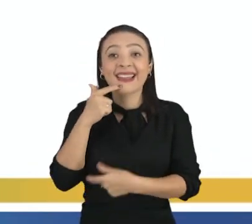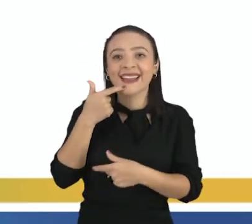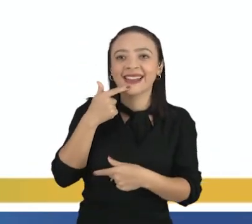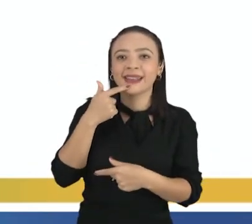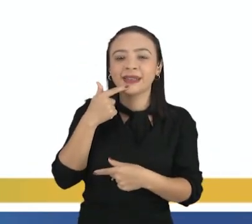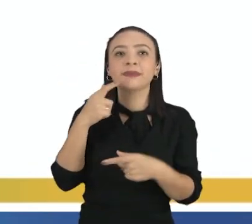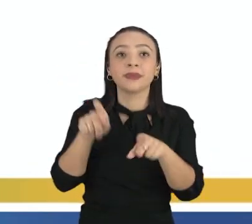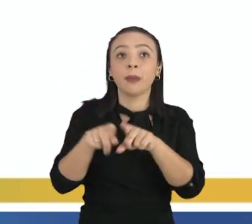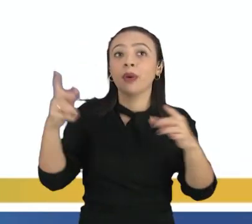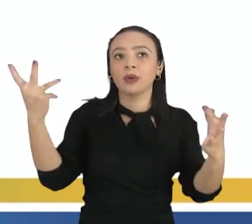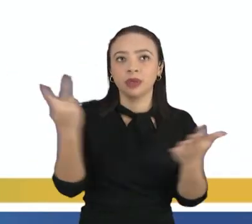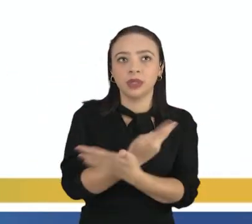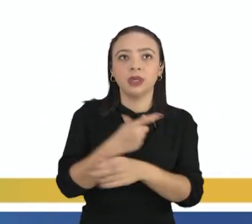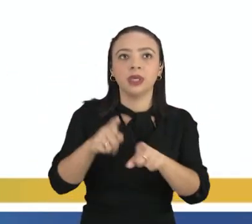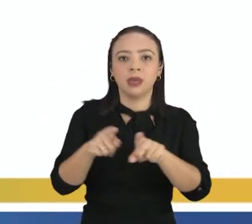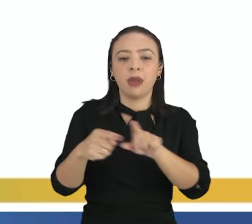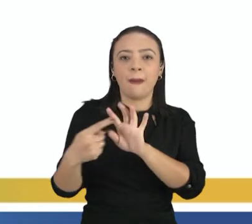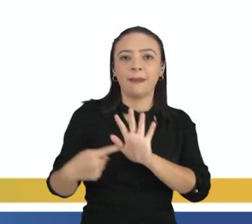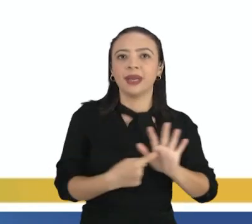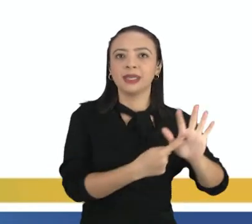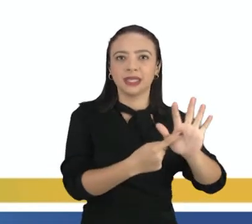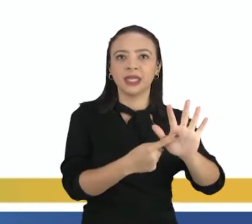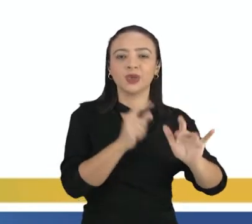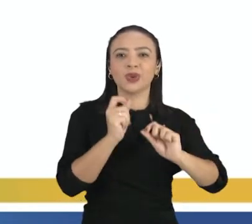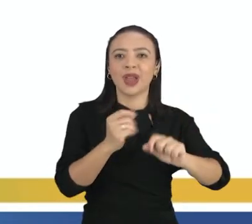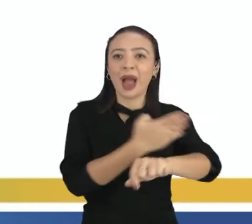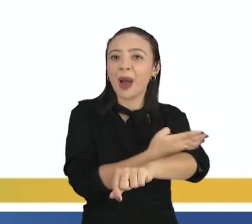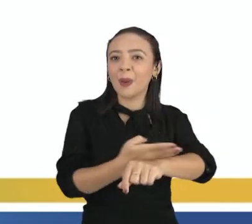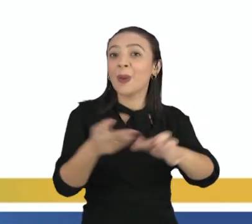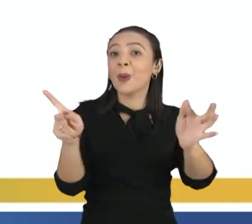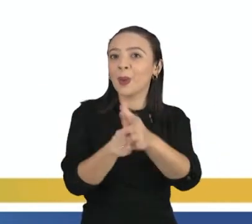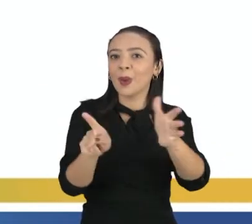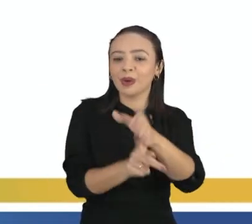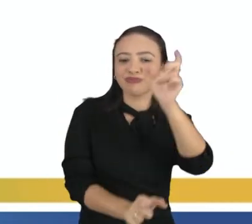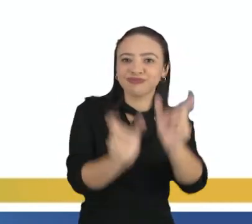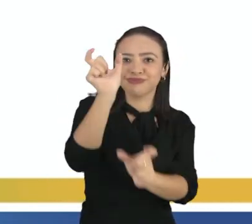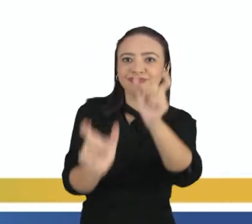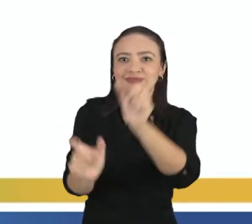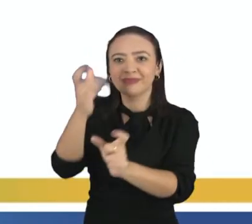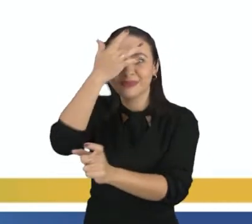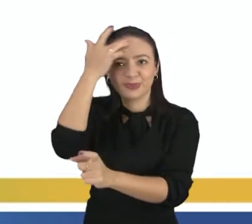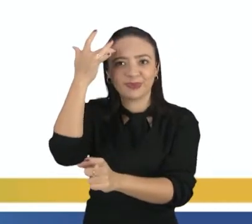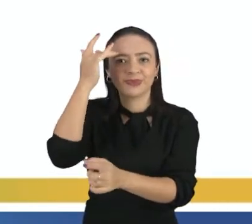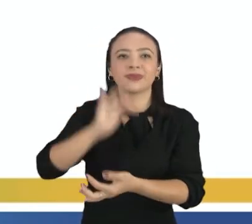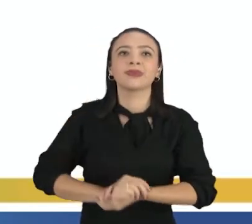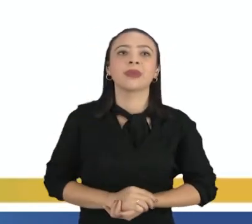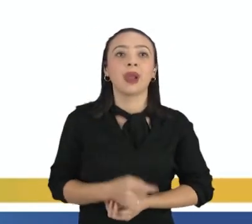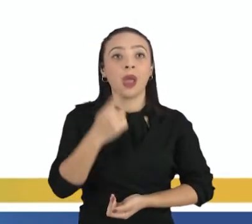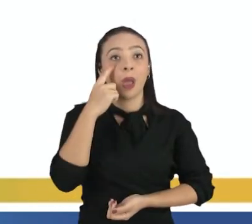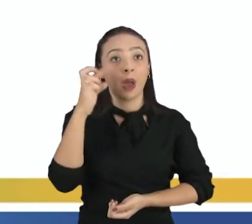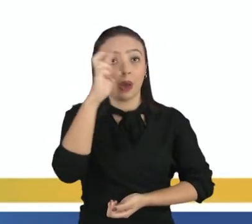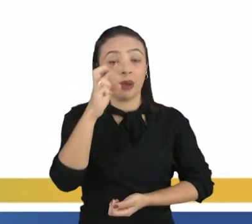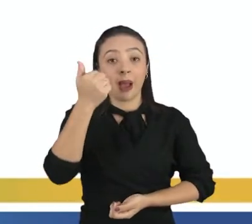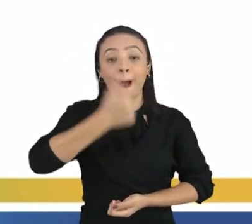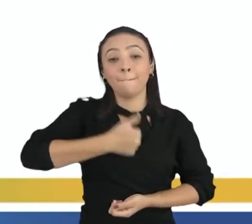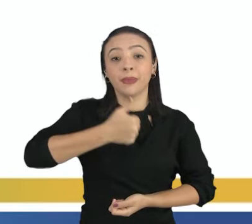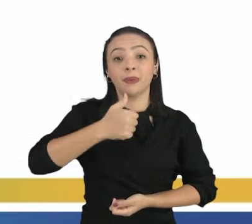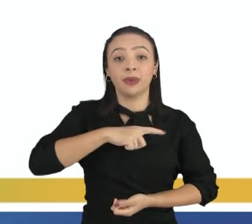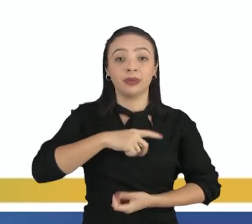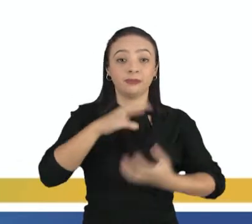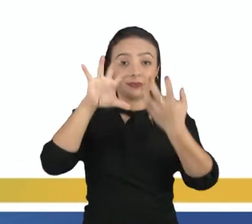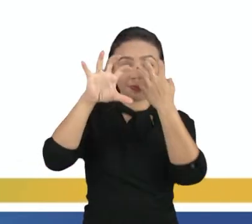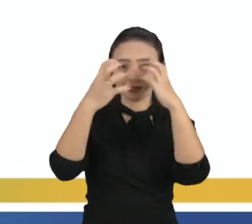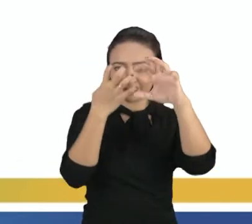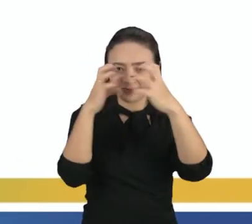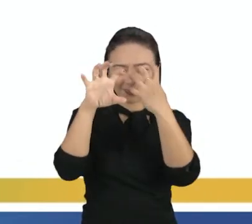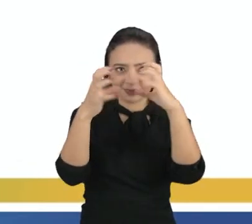circunstâncias acentua gestos, vícios e hábitos particulares em cada indivíduo. Observem a primeira caricatura,